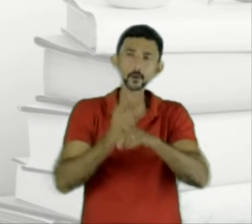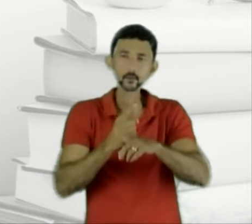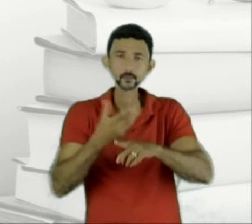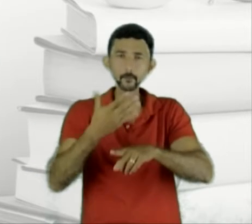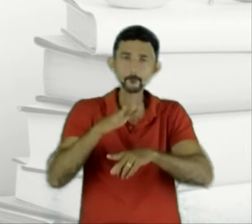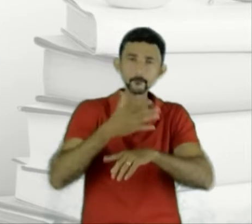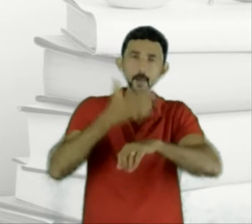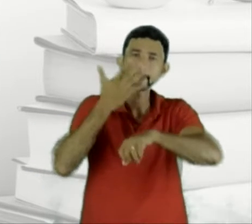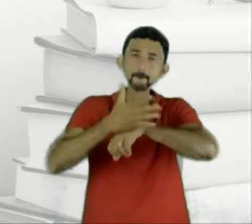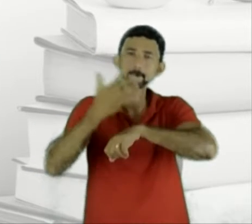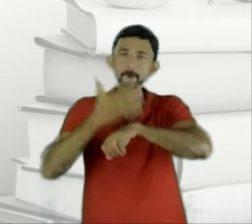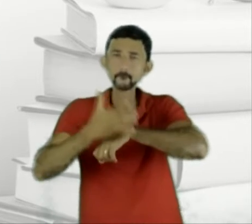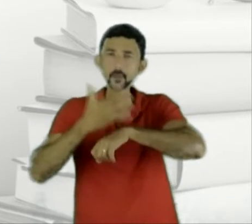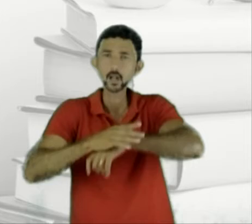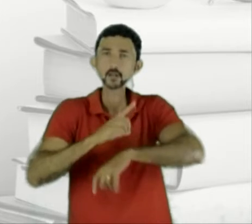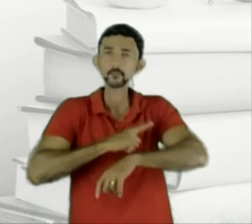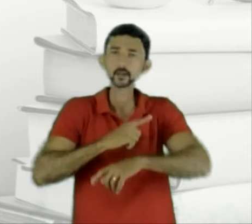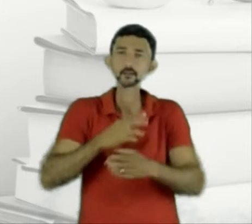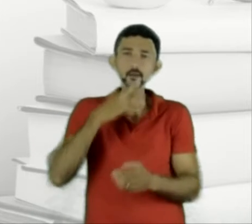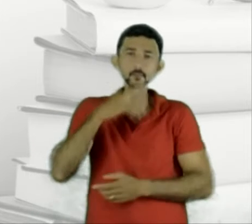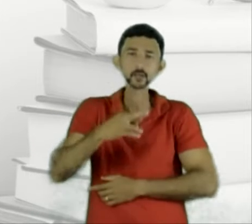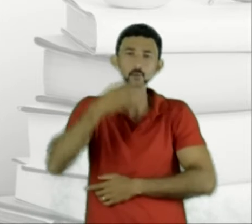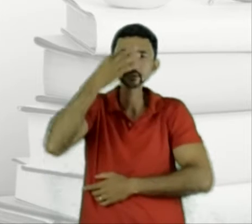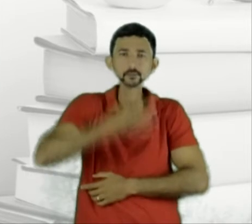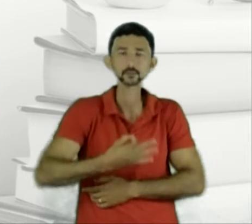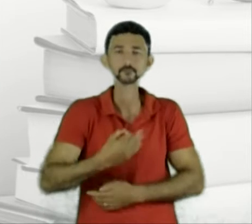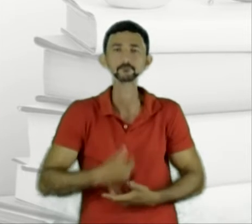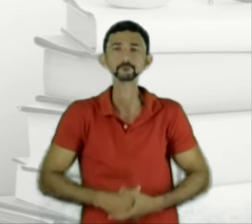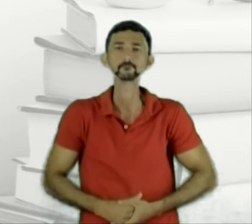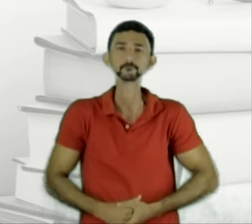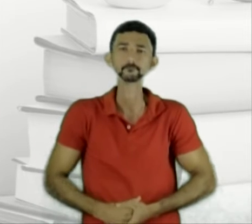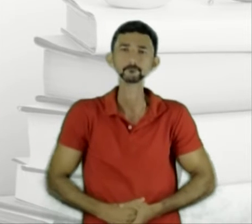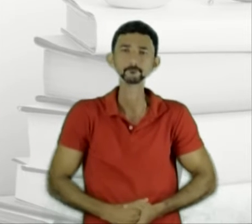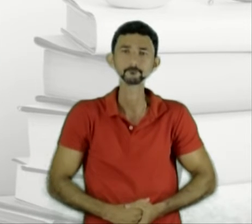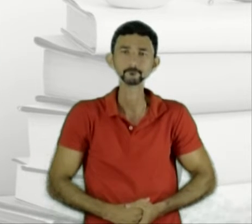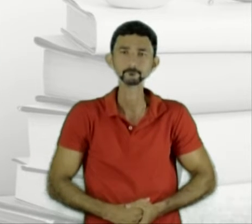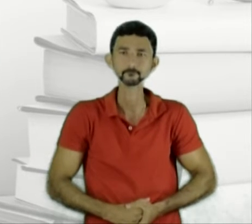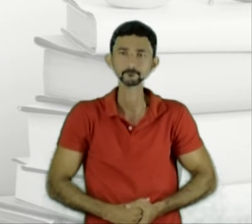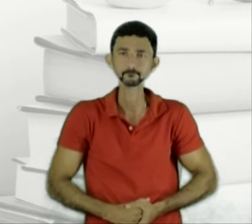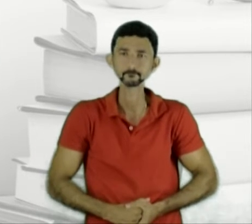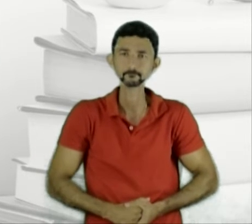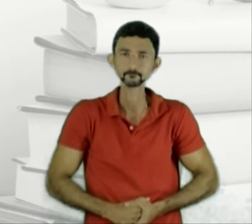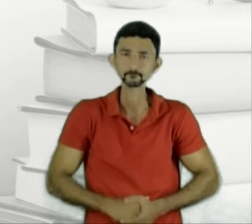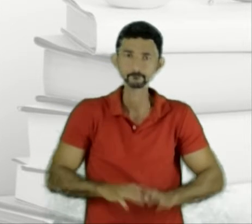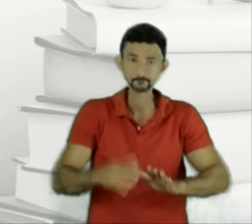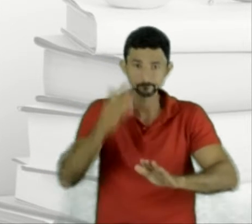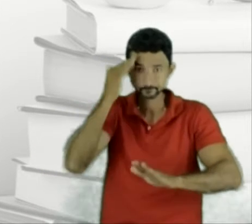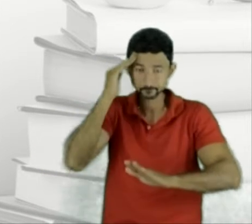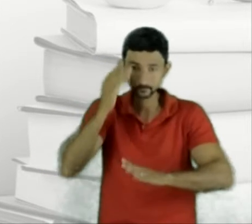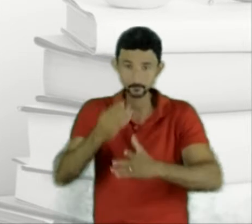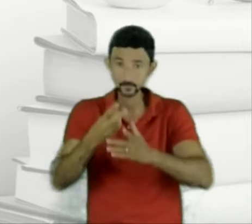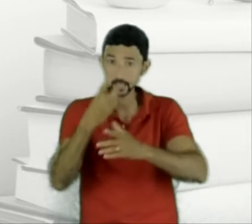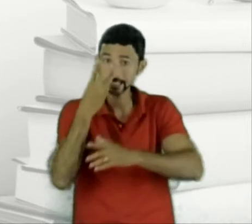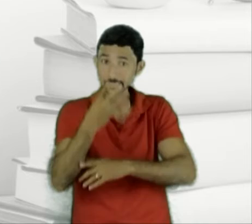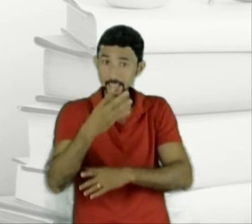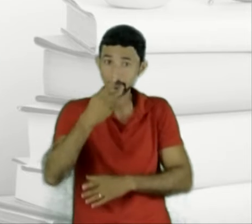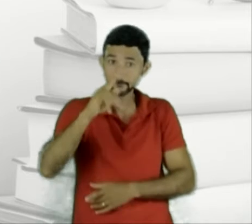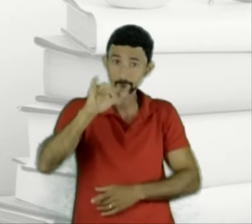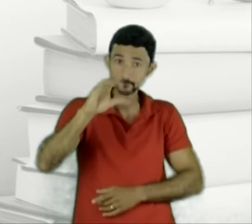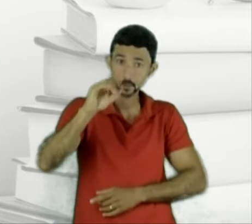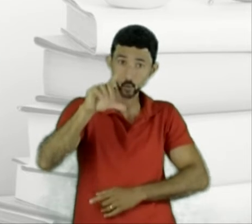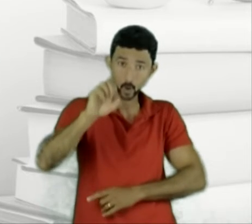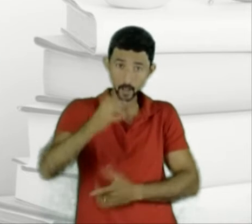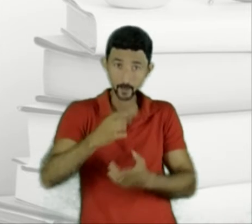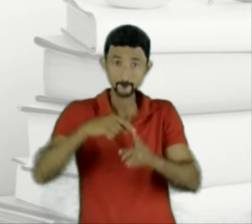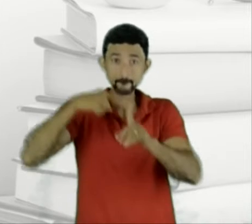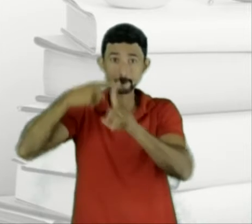forma prática para obter o resultado diretamente, certo? É aquela ideia, se você tem 3 picolés mais